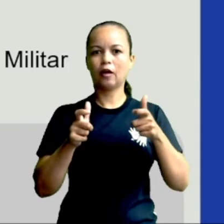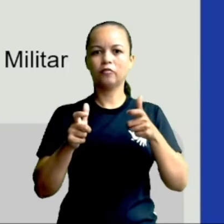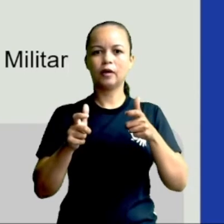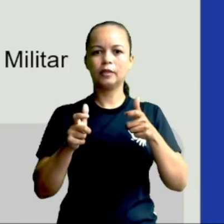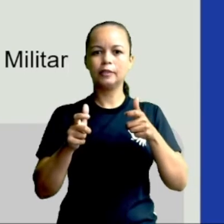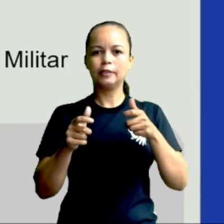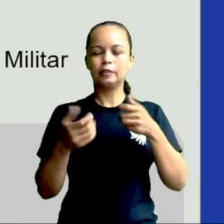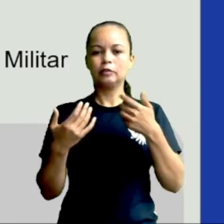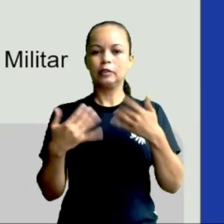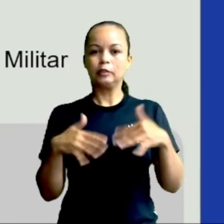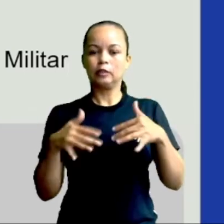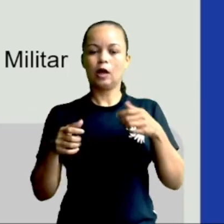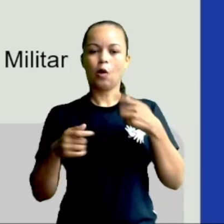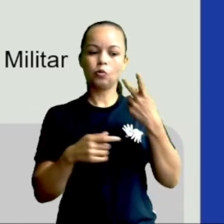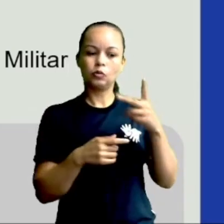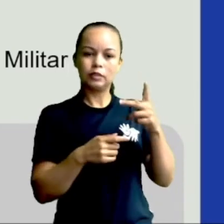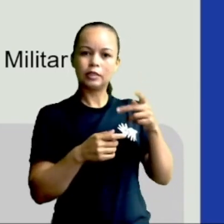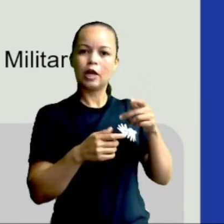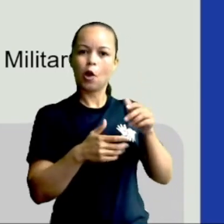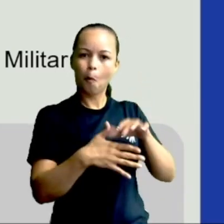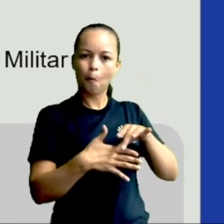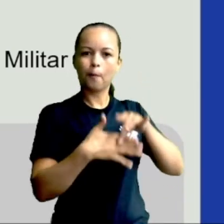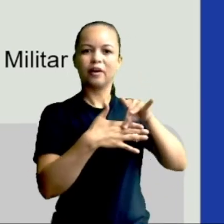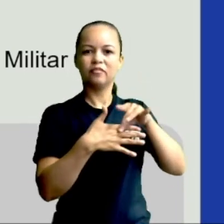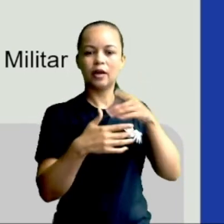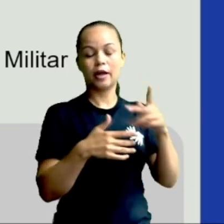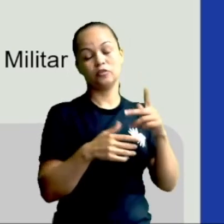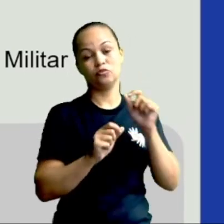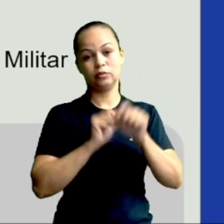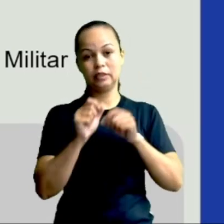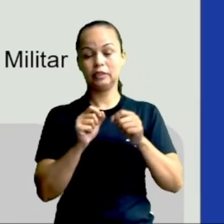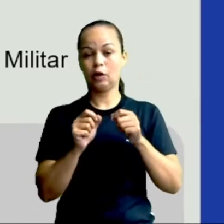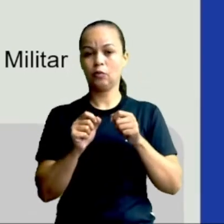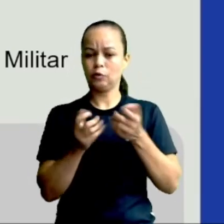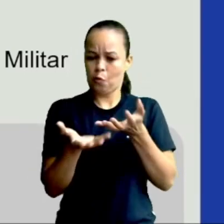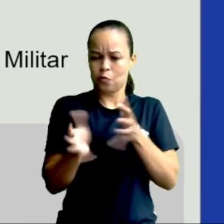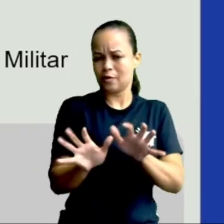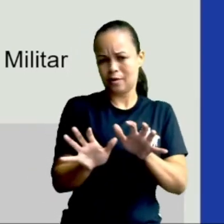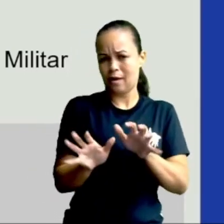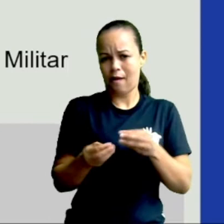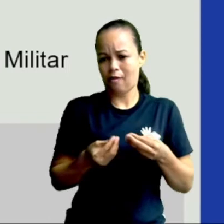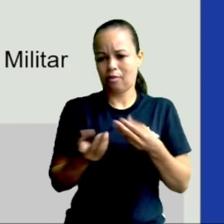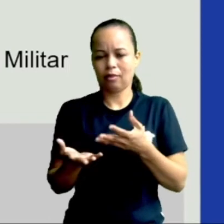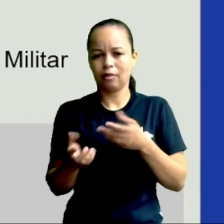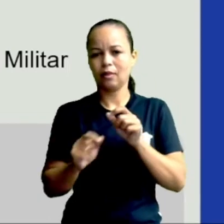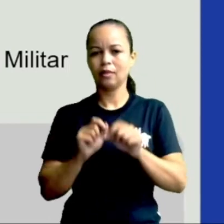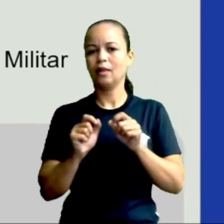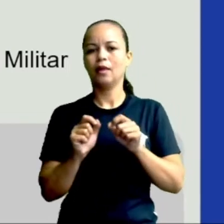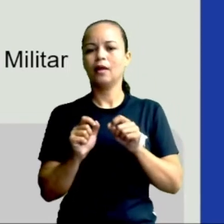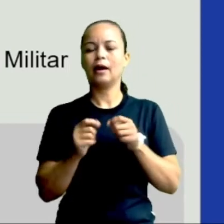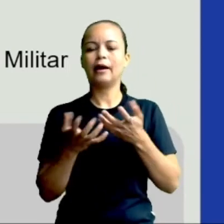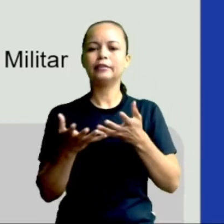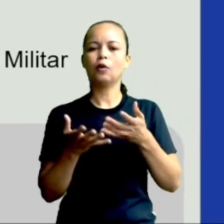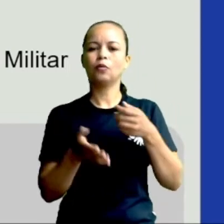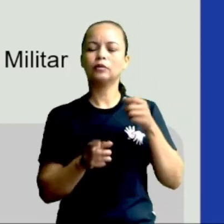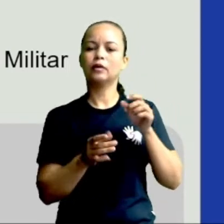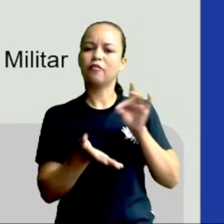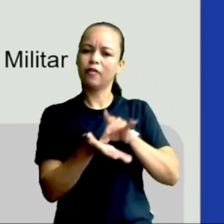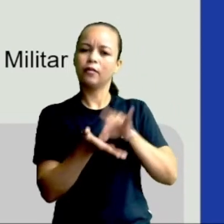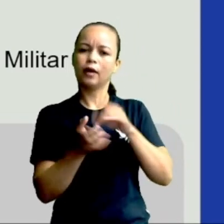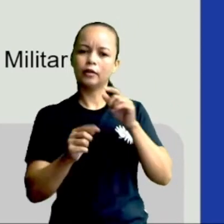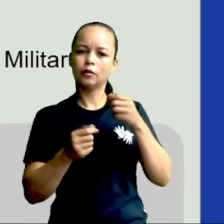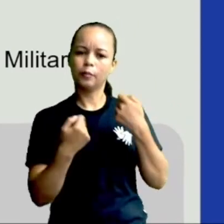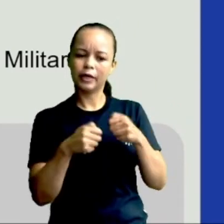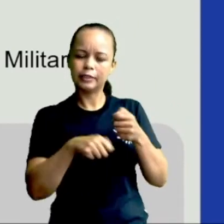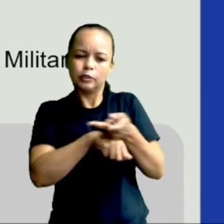ameaça aos seus privilégios, que quem tem privilégios, infelizmente, não quer ceder, Mas quando, na verdade, a gente deve ir em